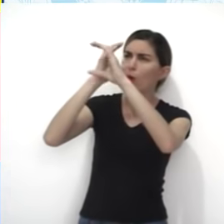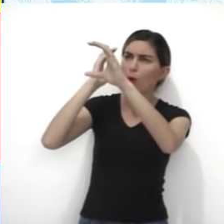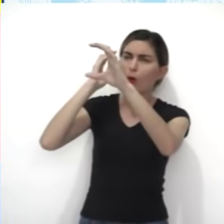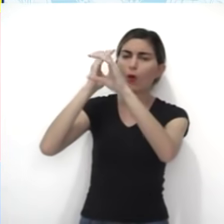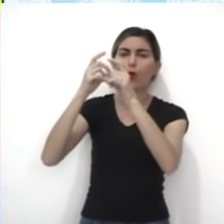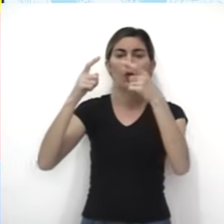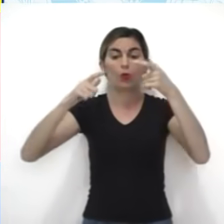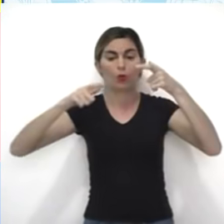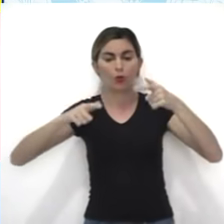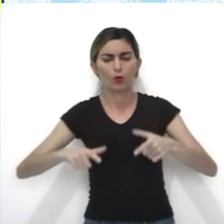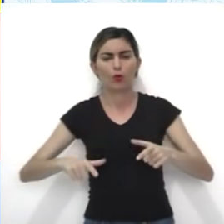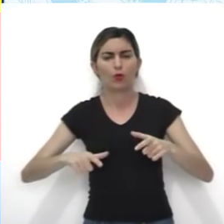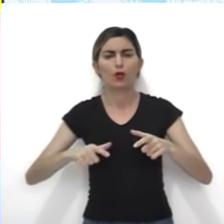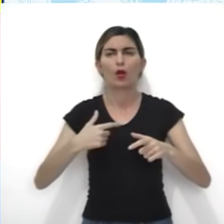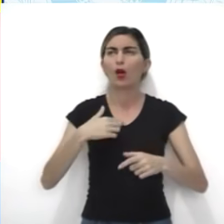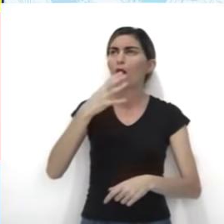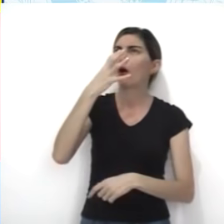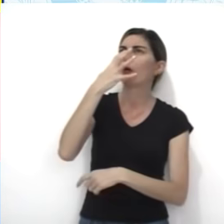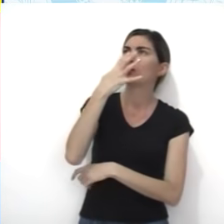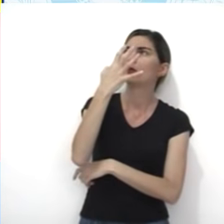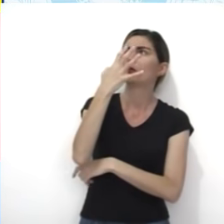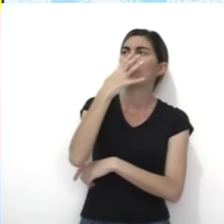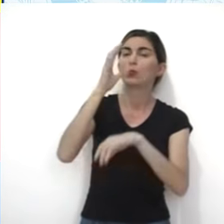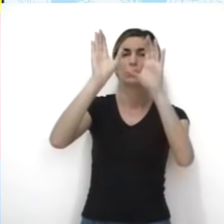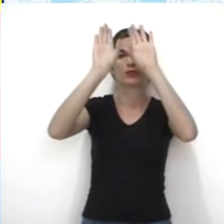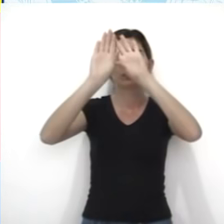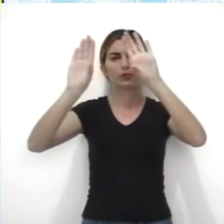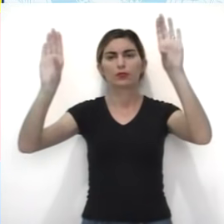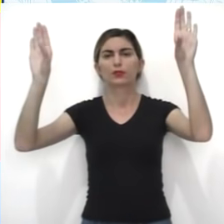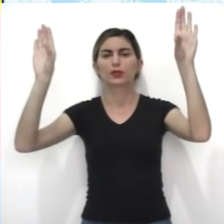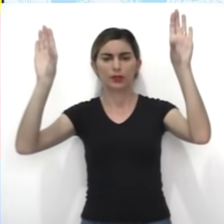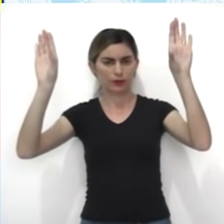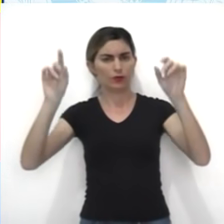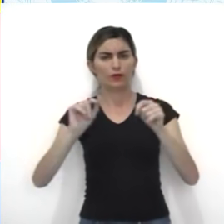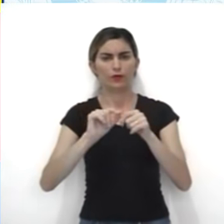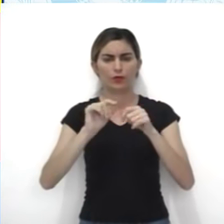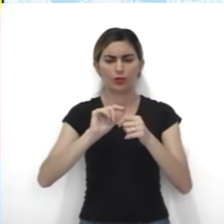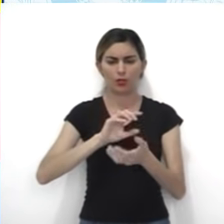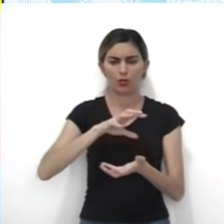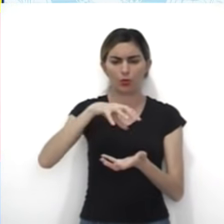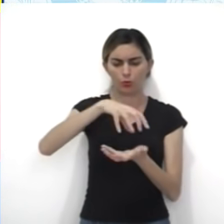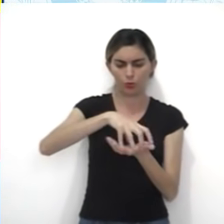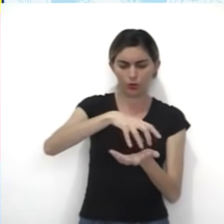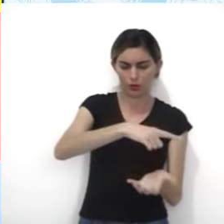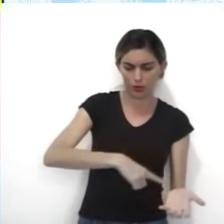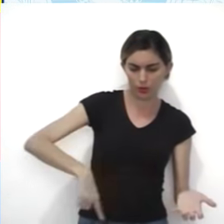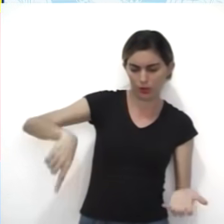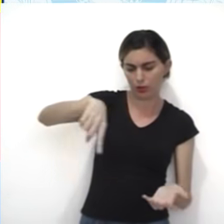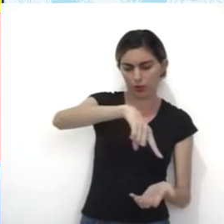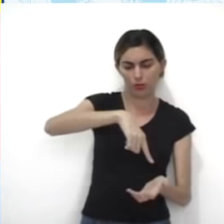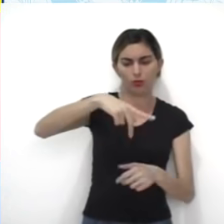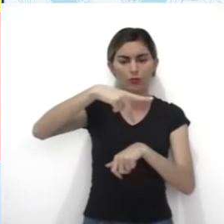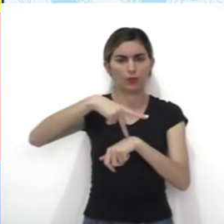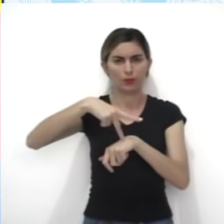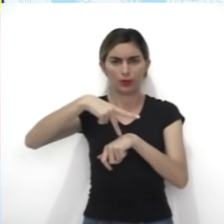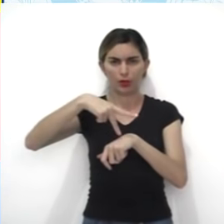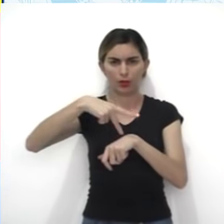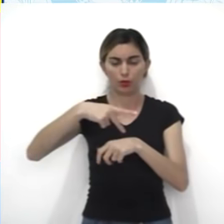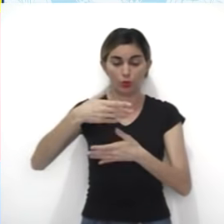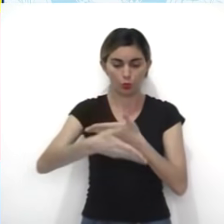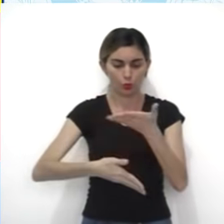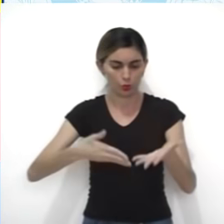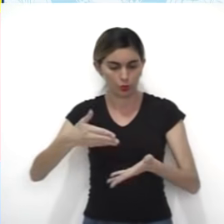como o nome diz o observatório é um local para observar o céu ele é formado por um círculo de pedra